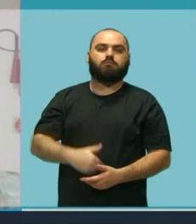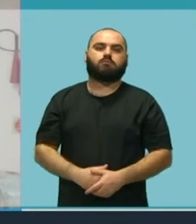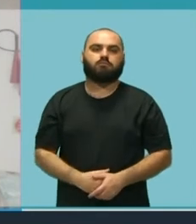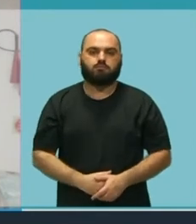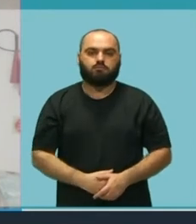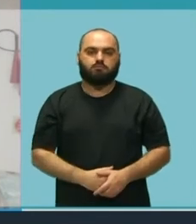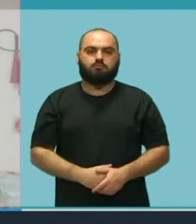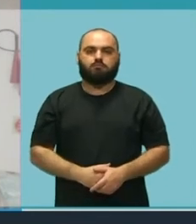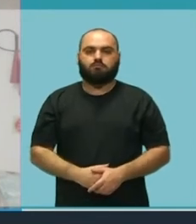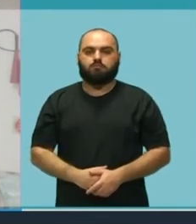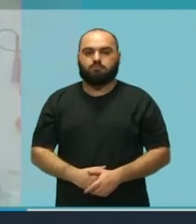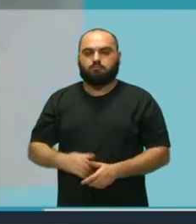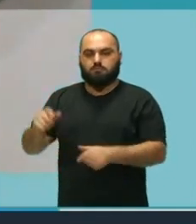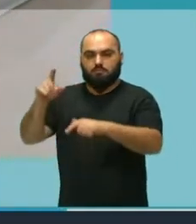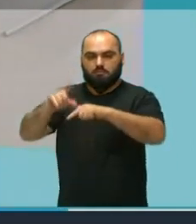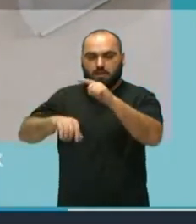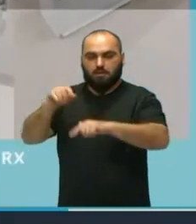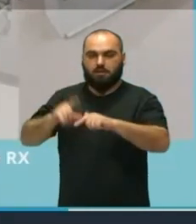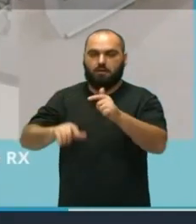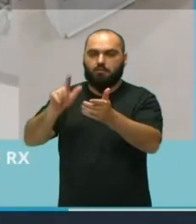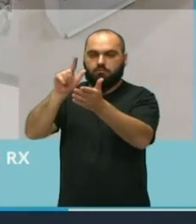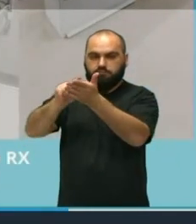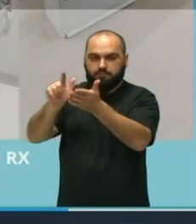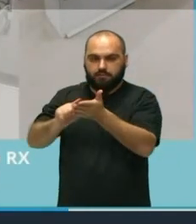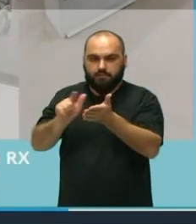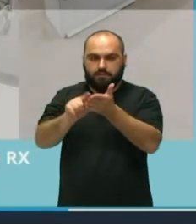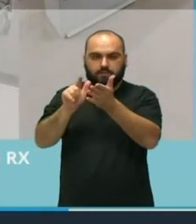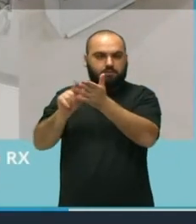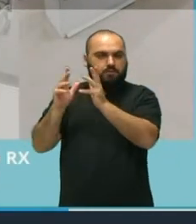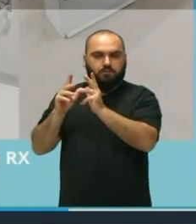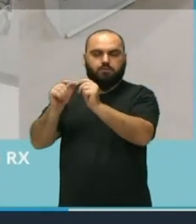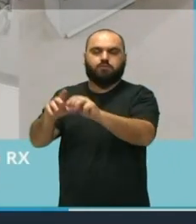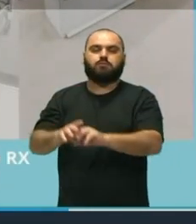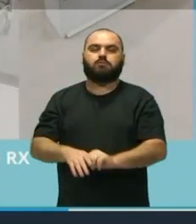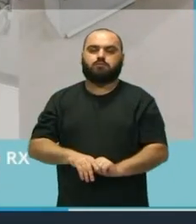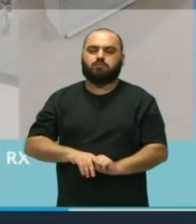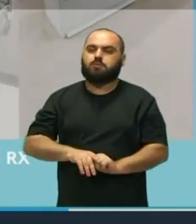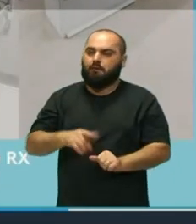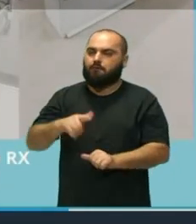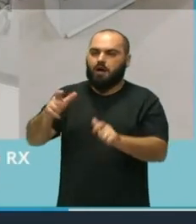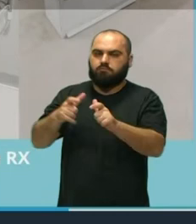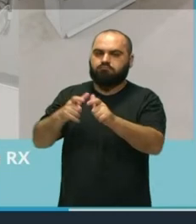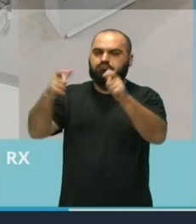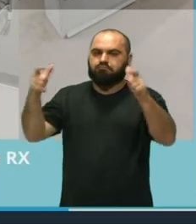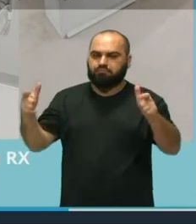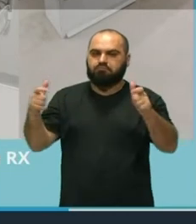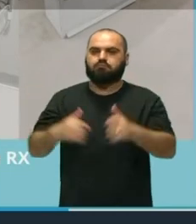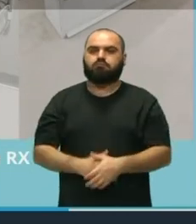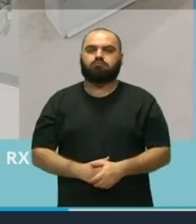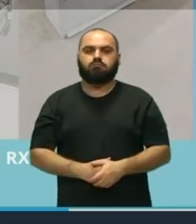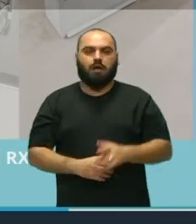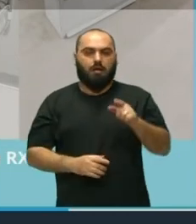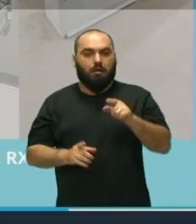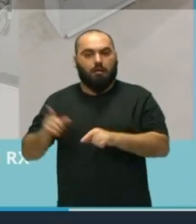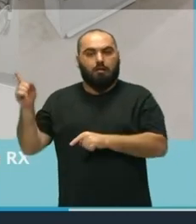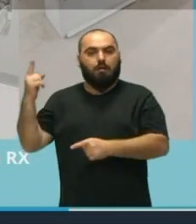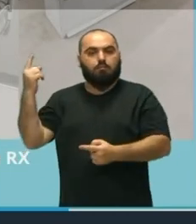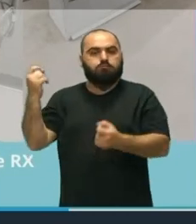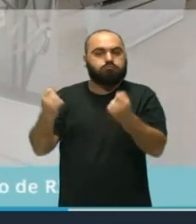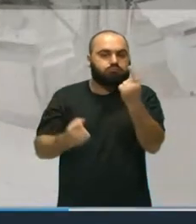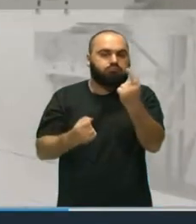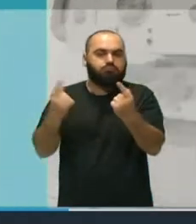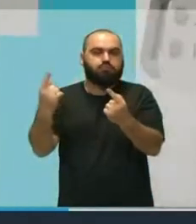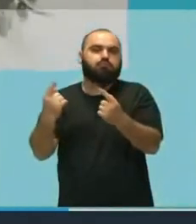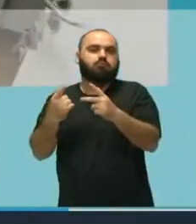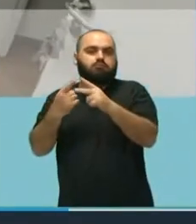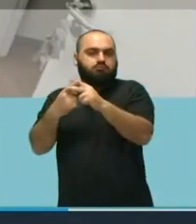a central de material esterilizado, a CME também, ela vai ser maior, mais potente. Aqui alguns equipamentos. Numa